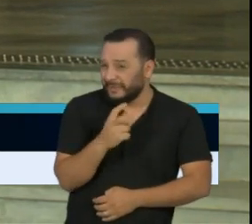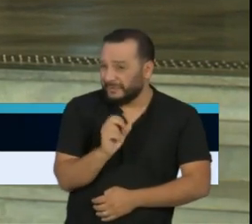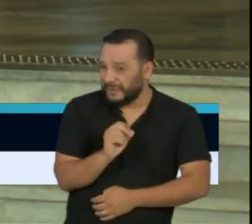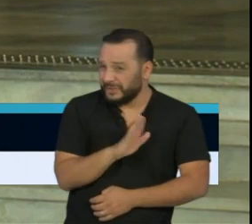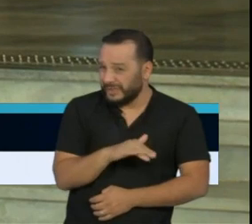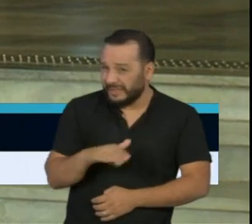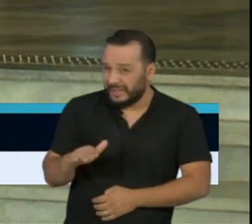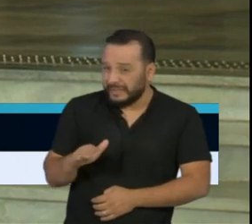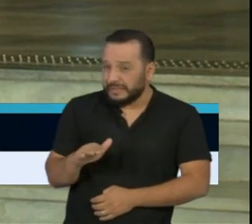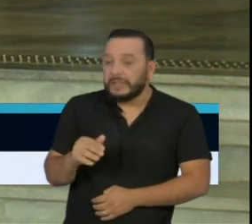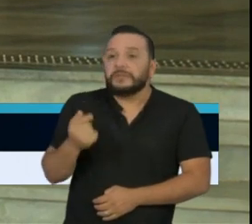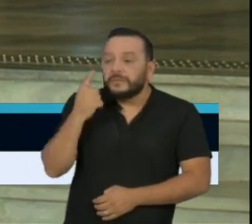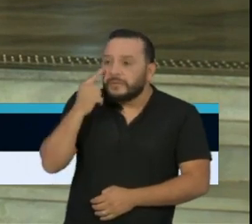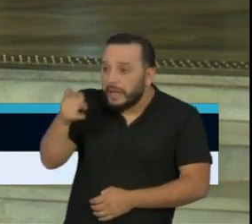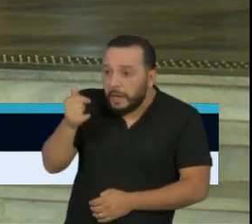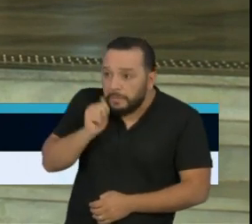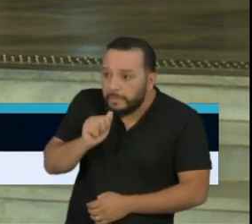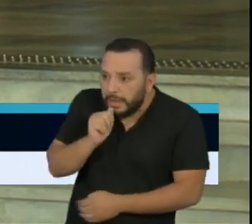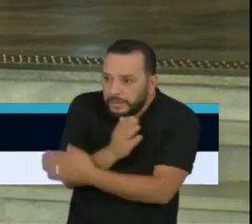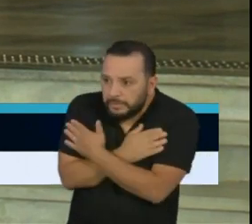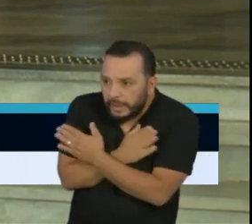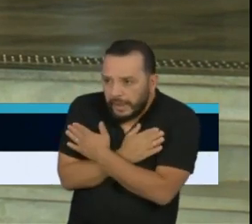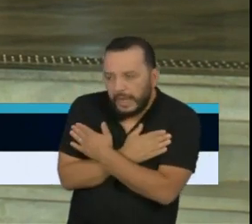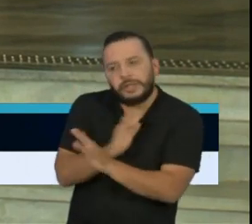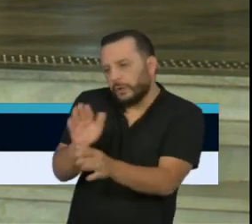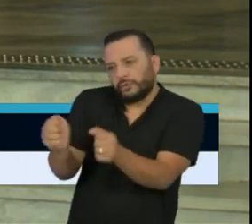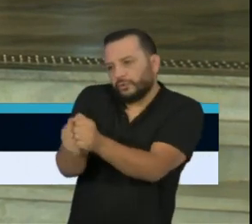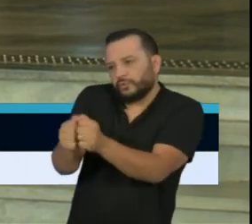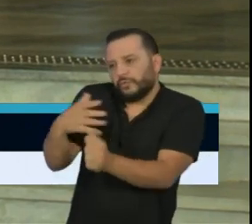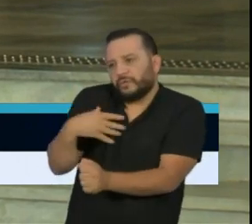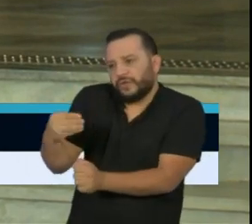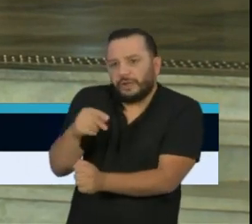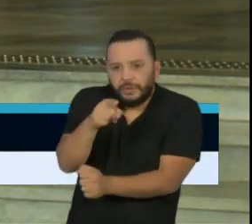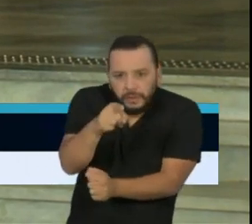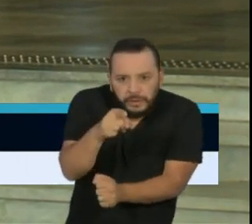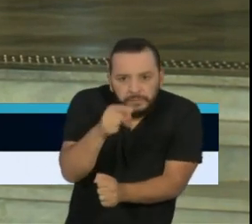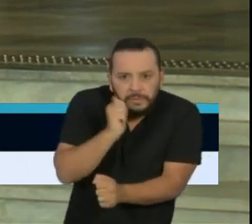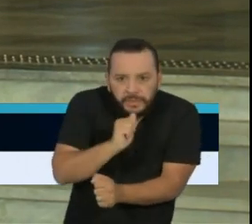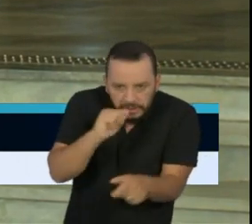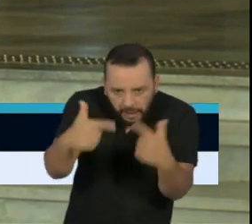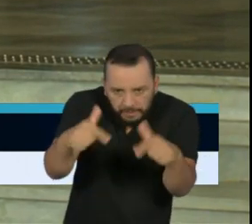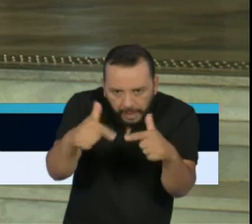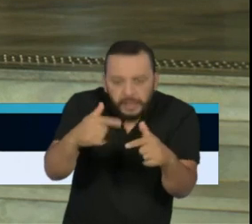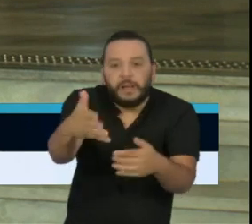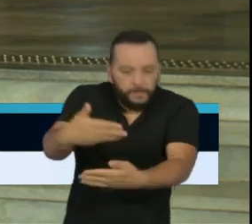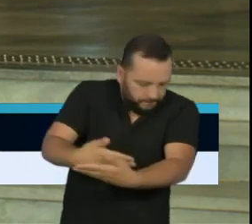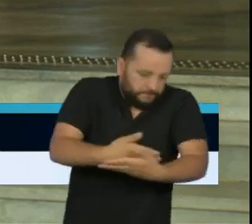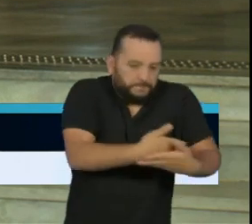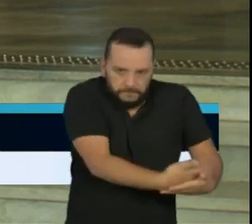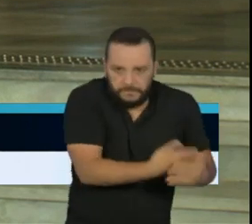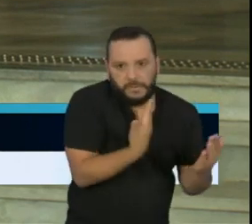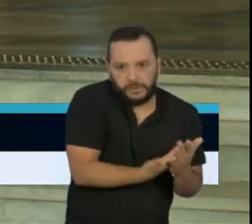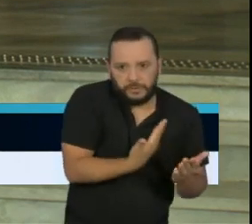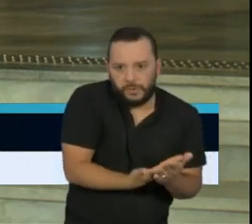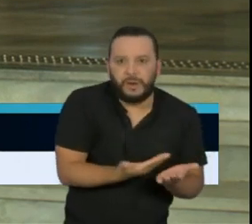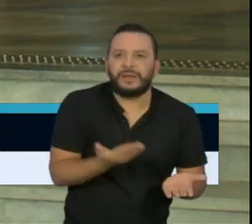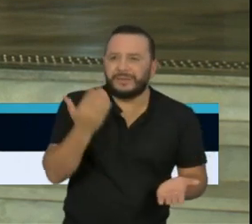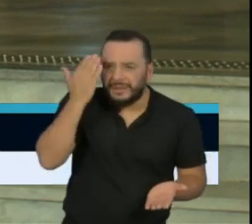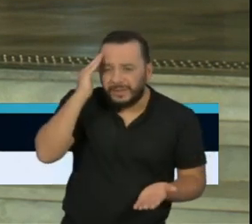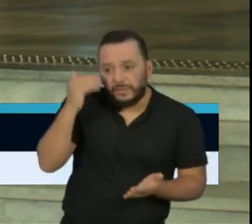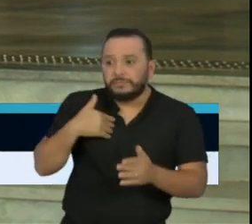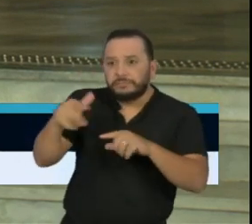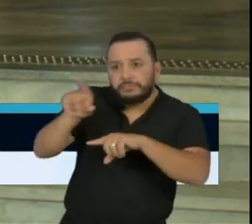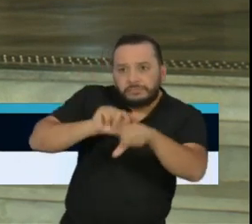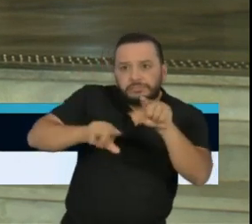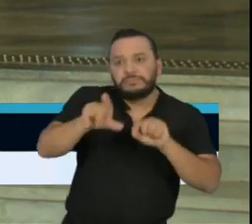quem deixar e precisam voltar a trabalhar porque o setor voltou. Porque senão prejudicaríamos as mulheres, as mães que